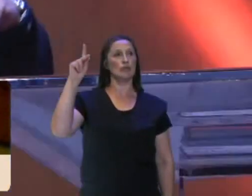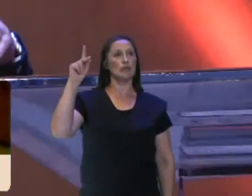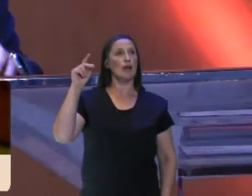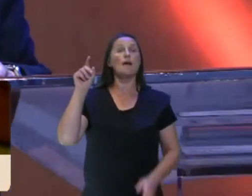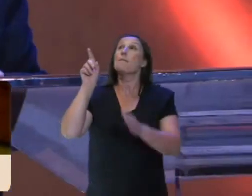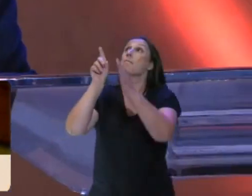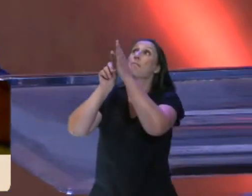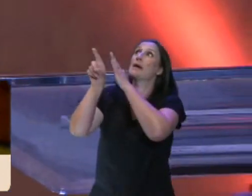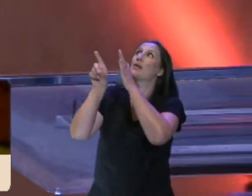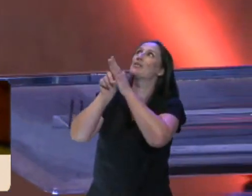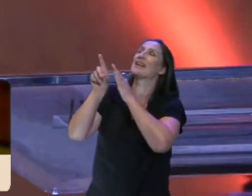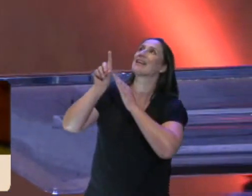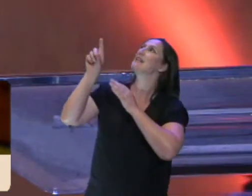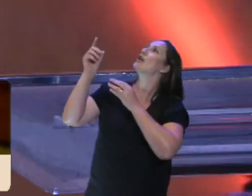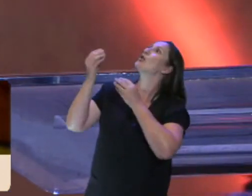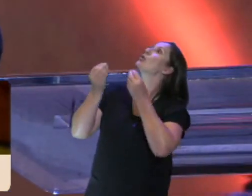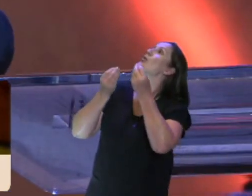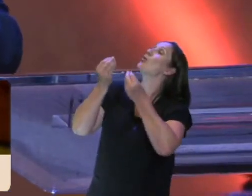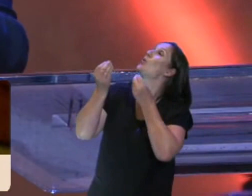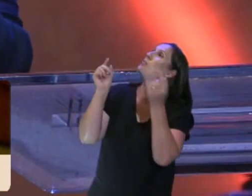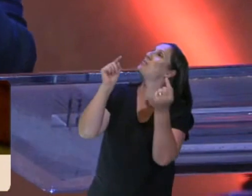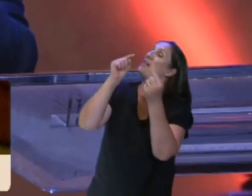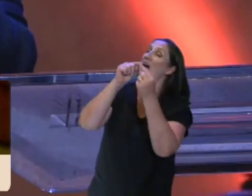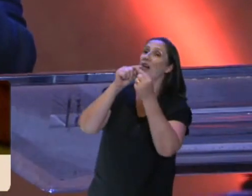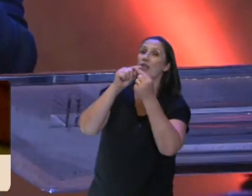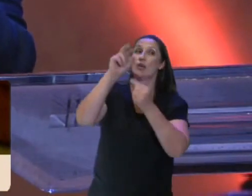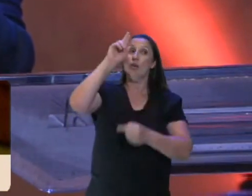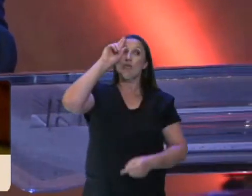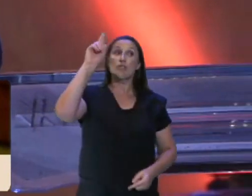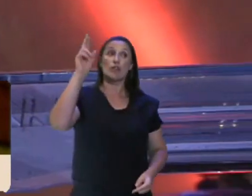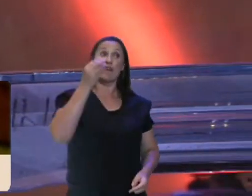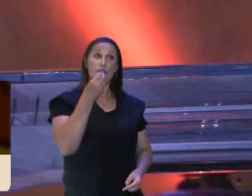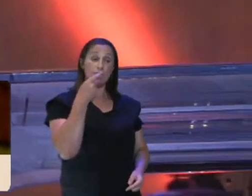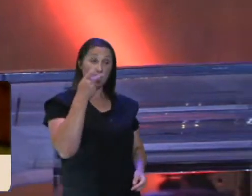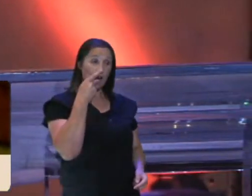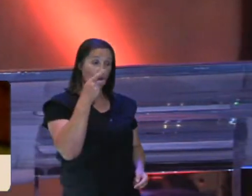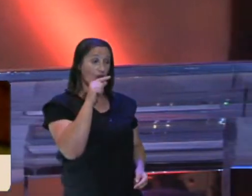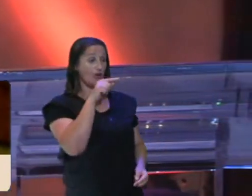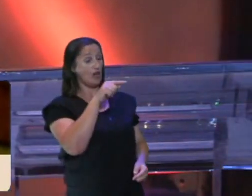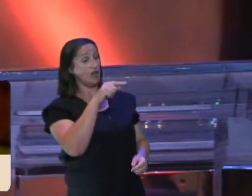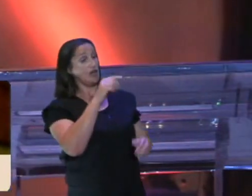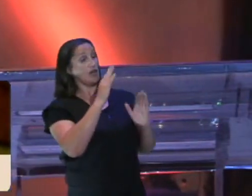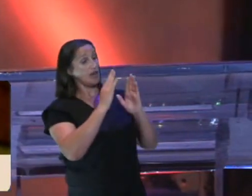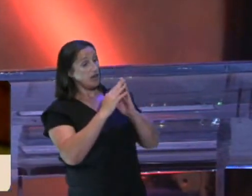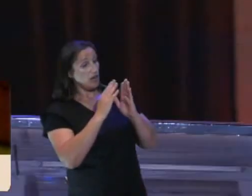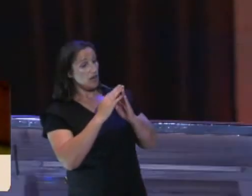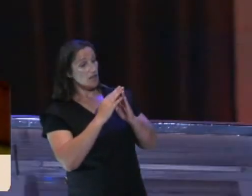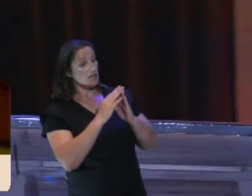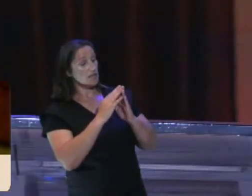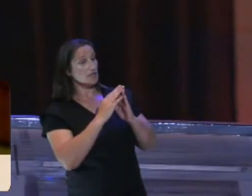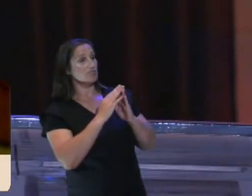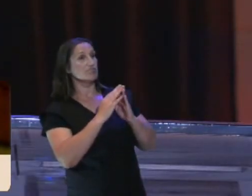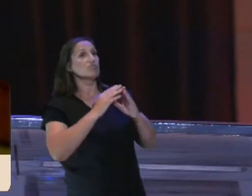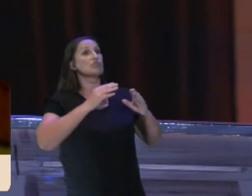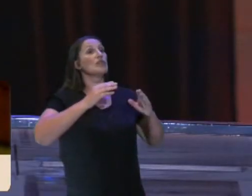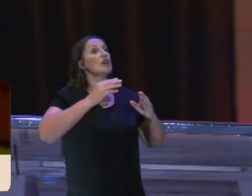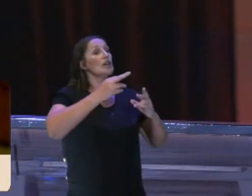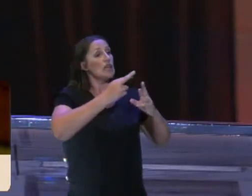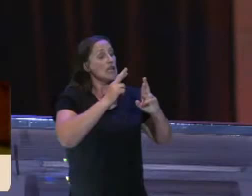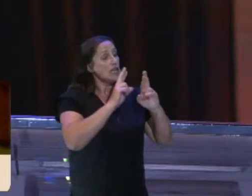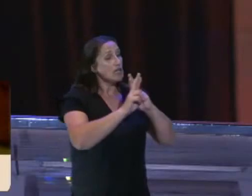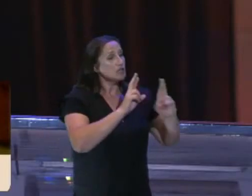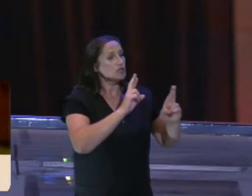os alvos de Deus, e o Senhor vai dizer: olha, na tua casa você tem que reconstruir os relacionamentos.